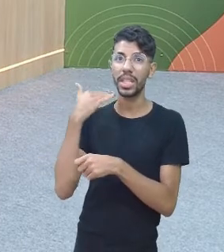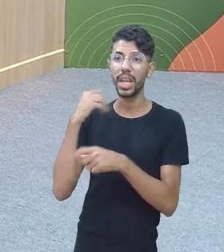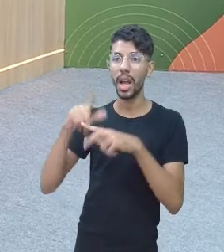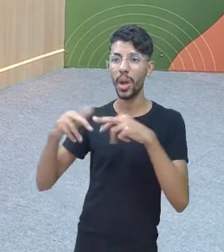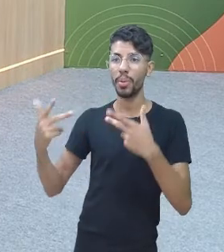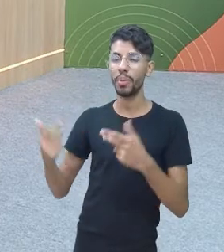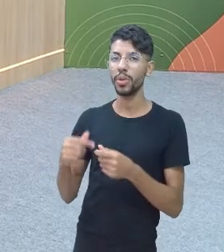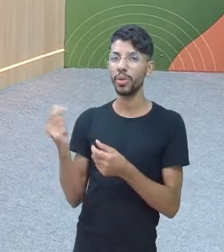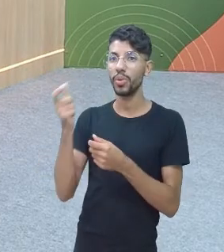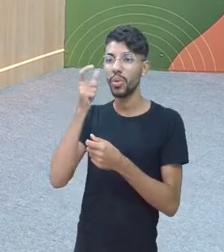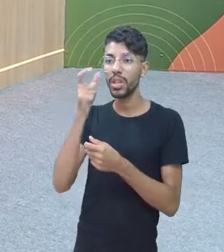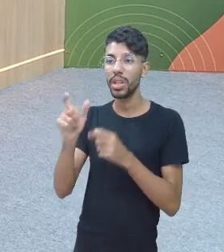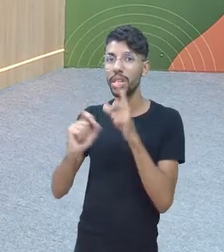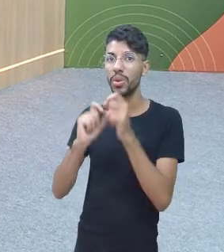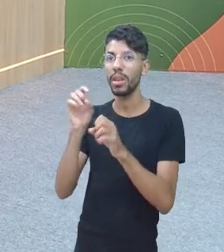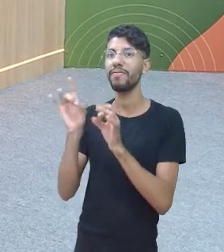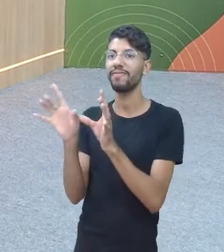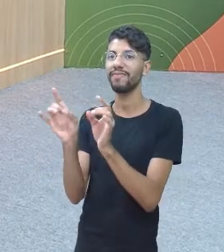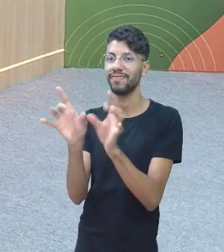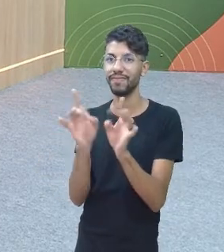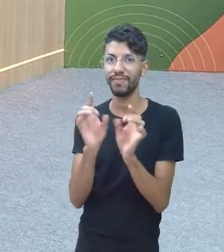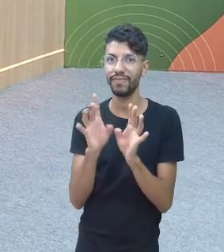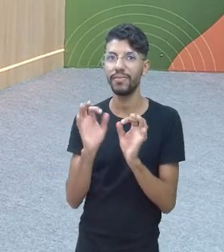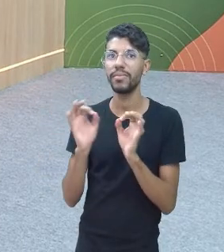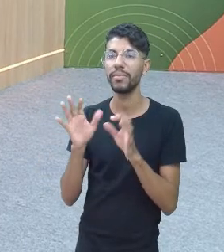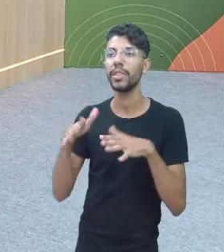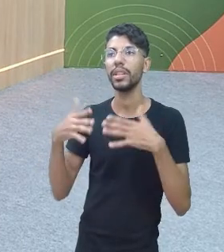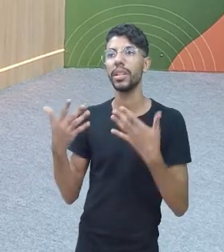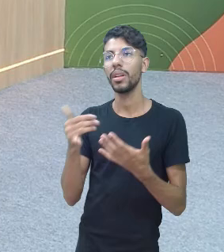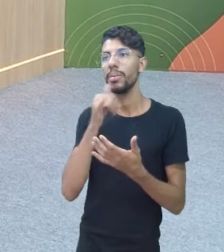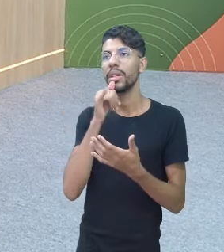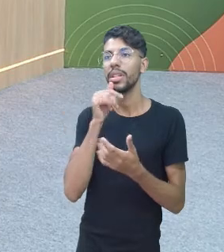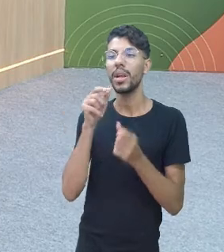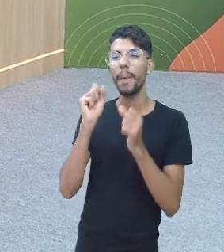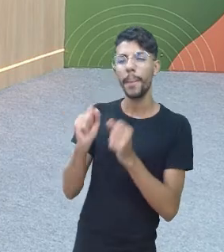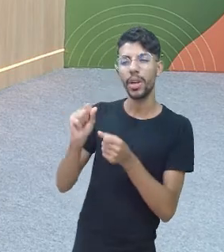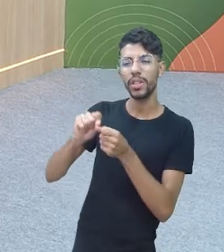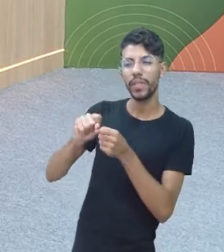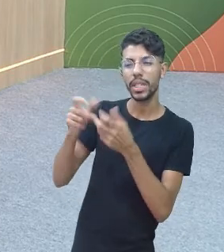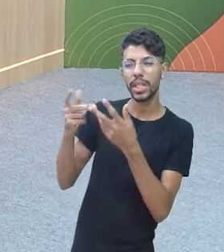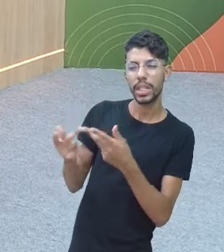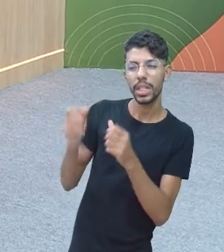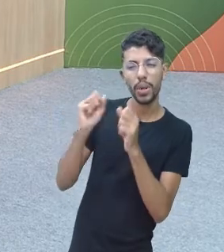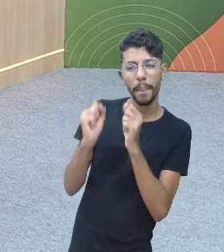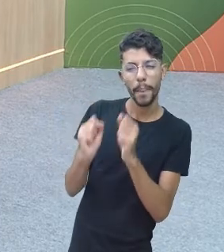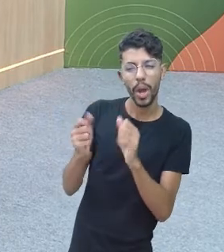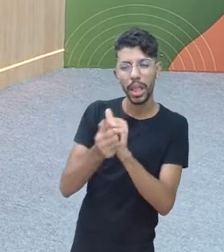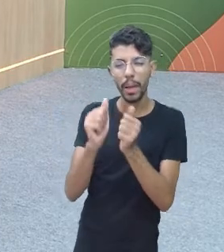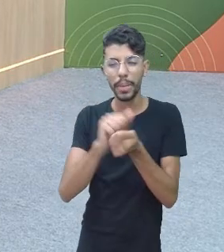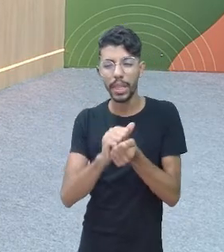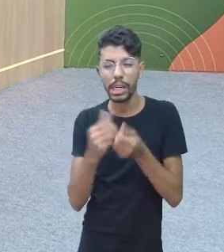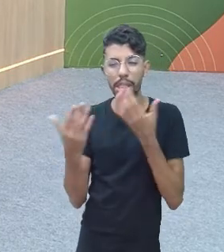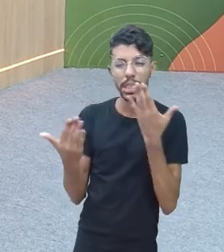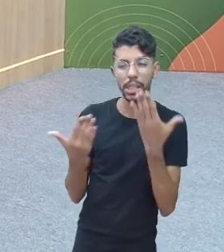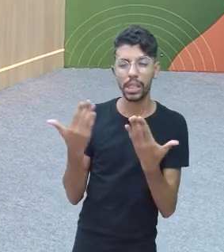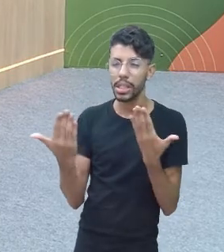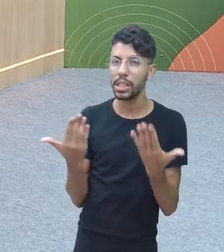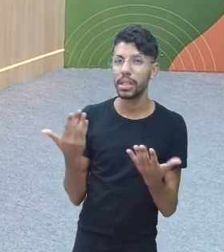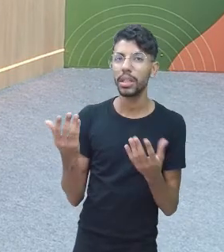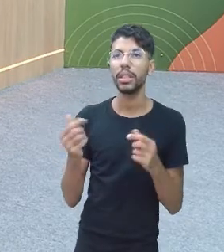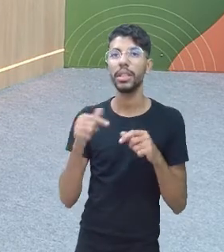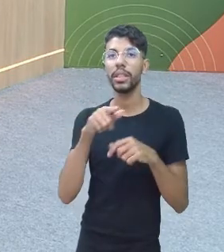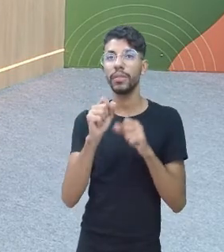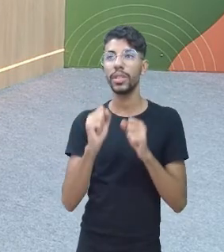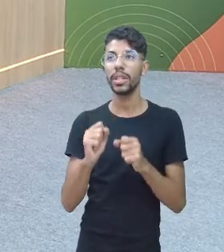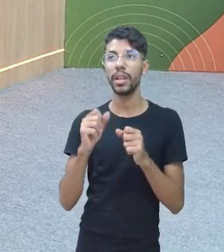preciso seguir tudo que o meu influencer ou o meu tutor está dizendo? Será que eu não posso fazer uma adaptação? Então, você faz esse crivo